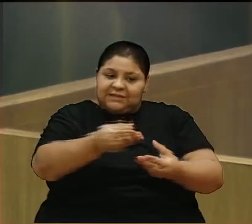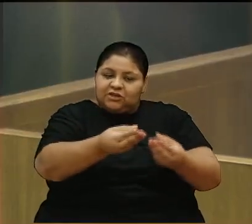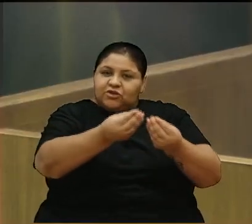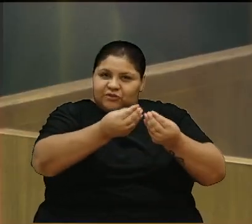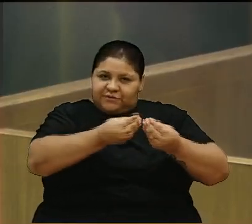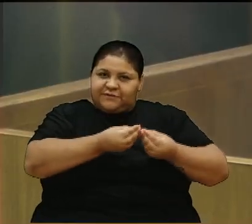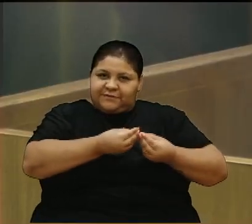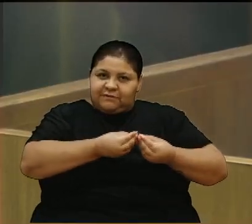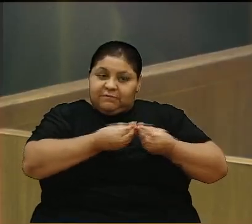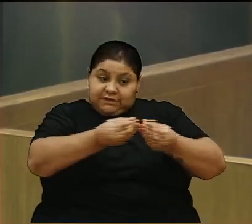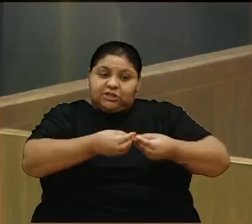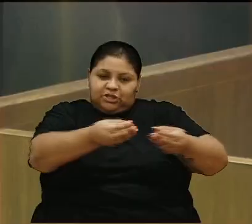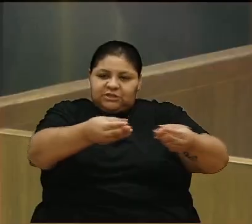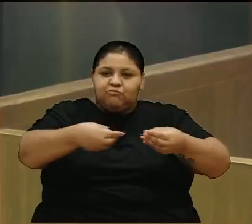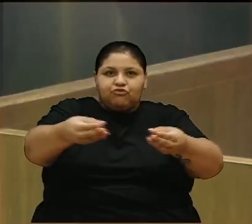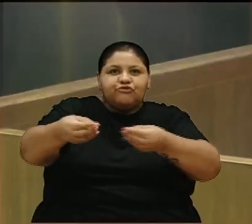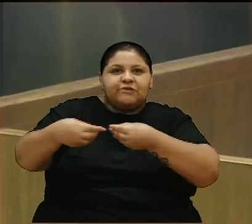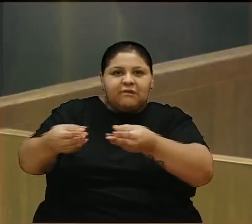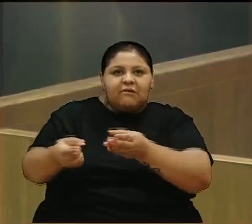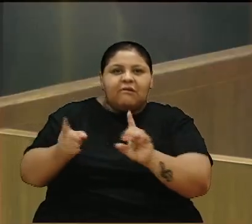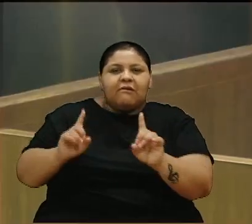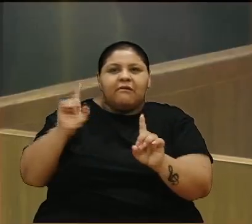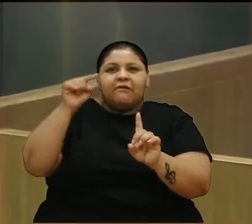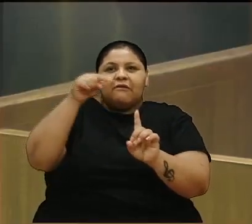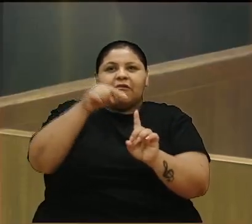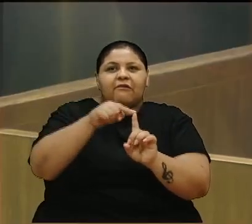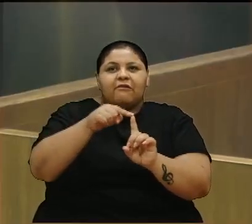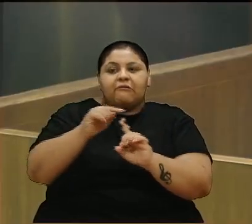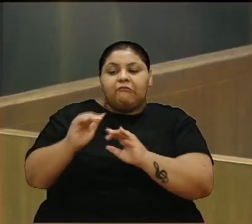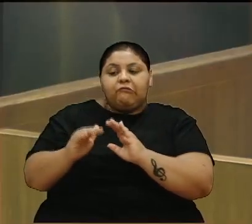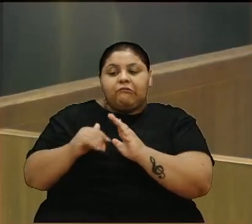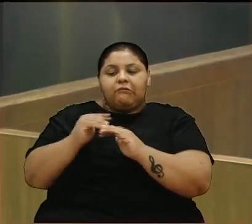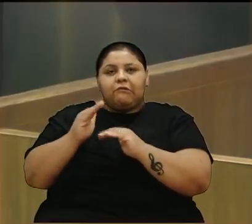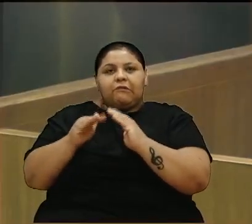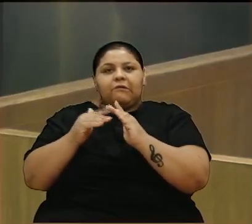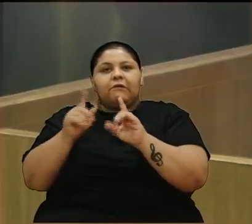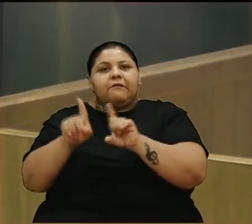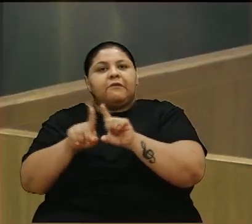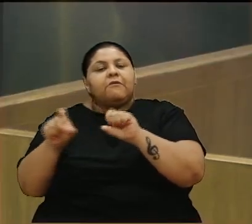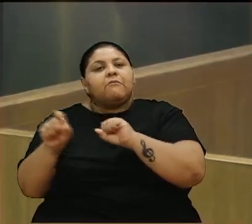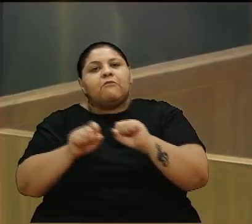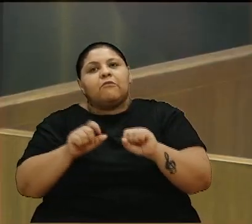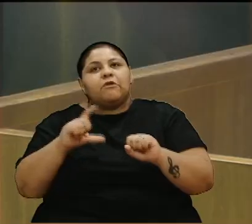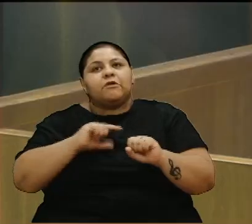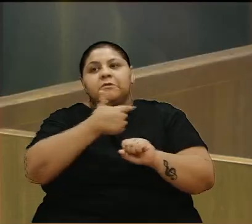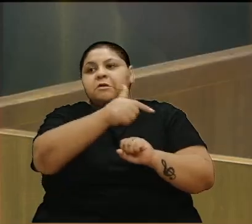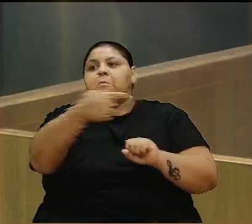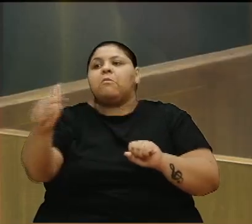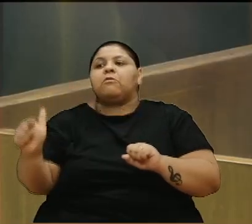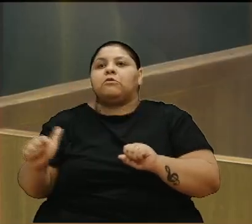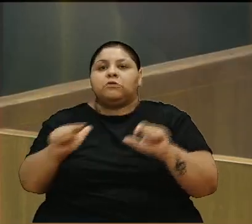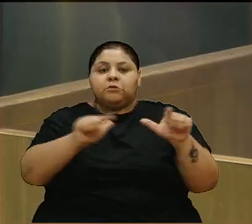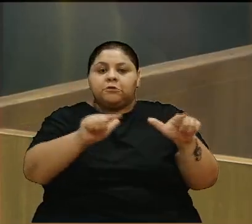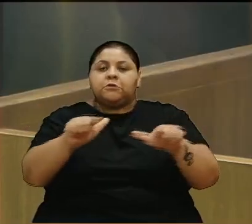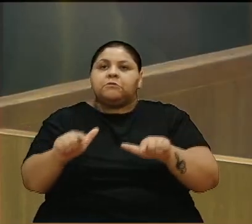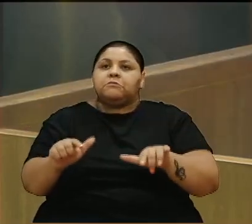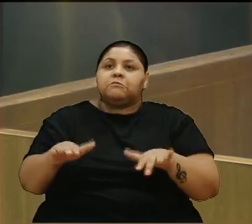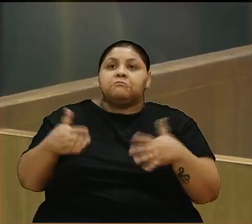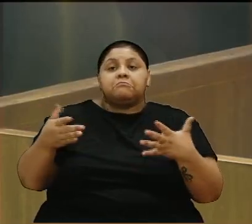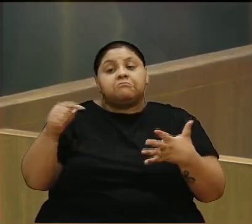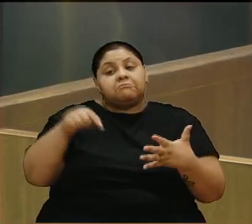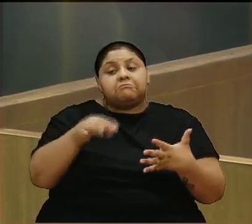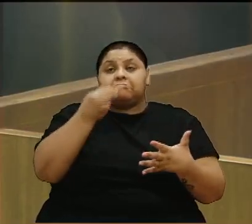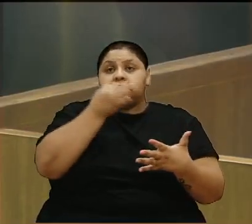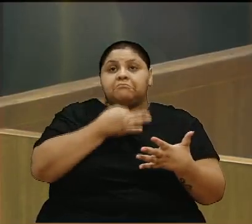né, dessa distribuição, e a ideia é que, à medida em que vá crescendo, a gente também possa ter em outros lugares, inclusive, quem sabe, trazer aqui